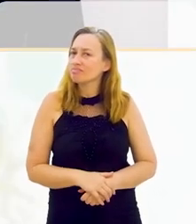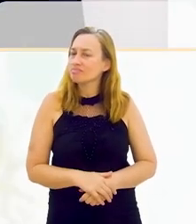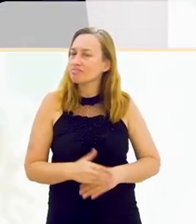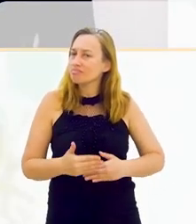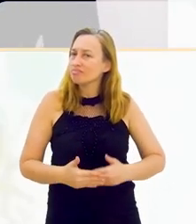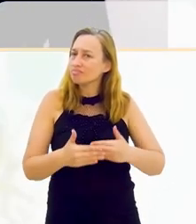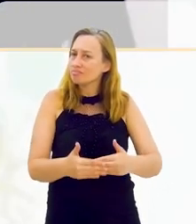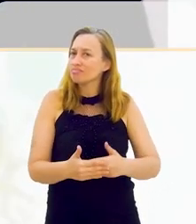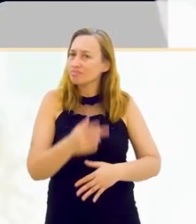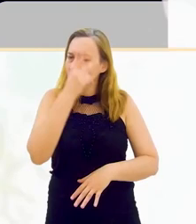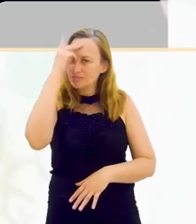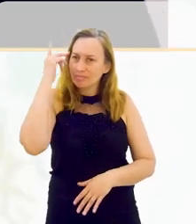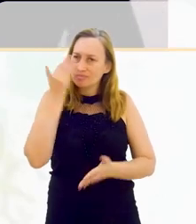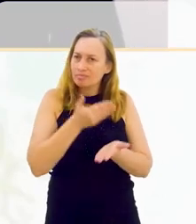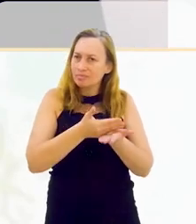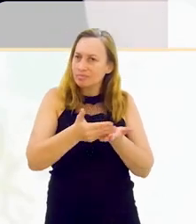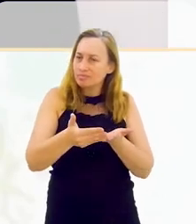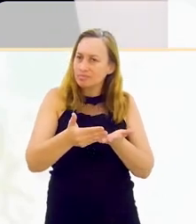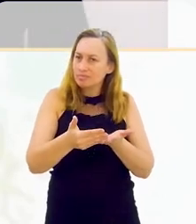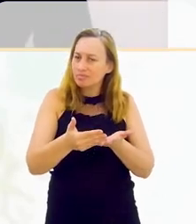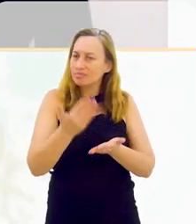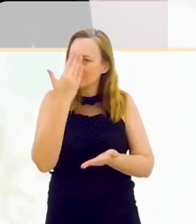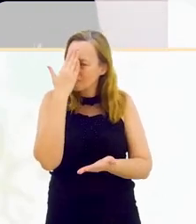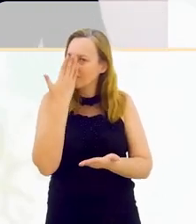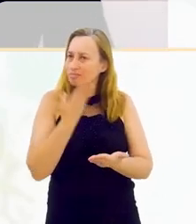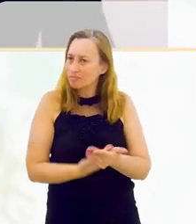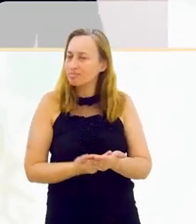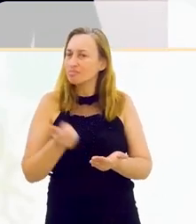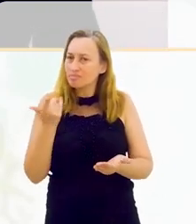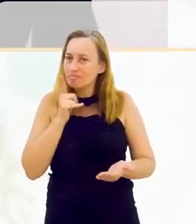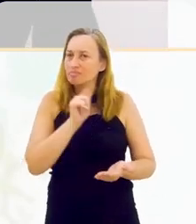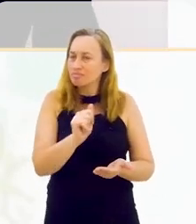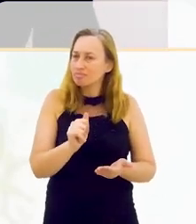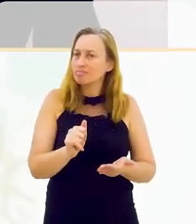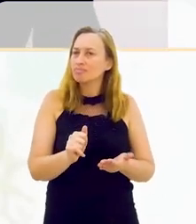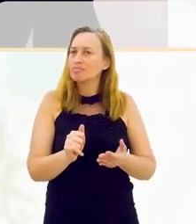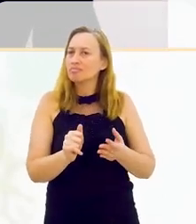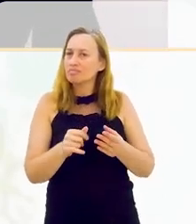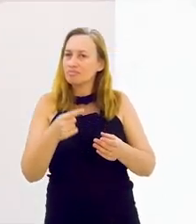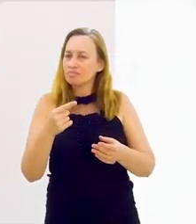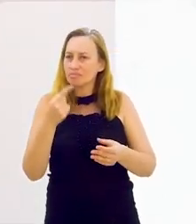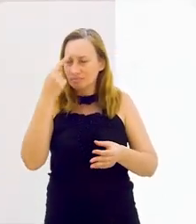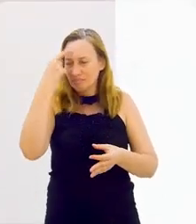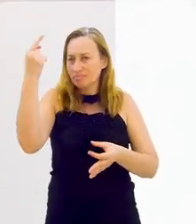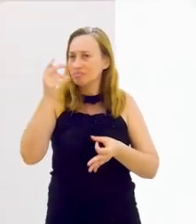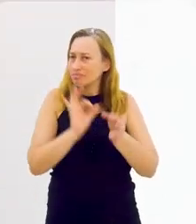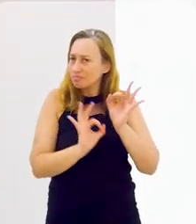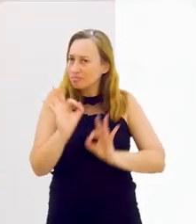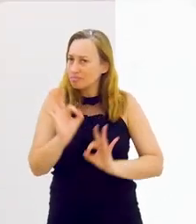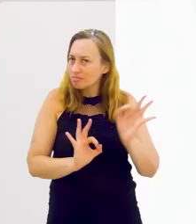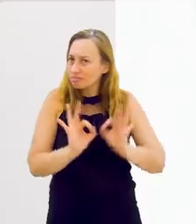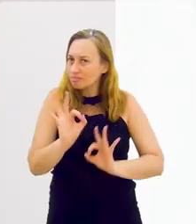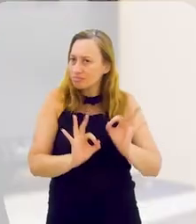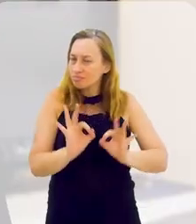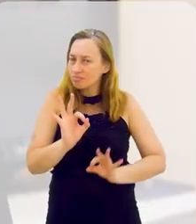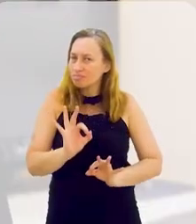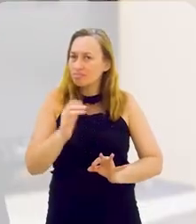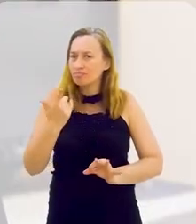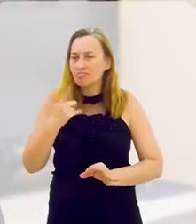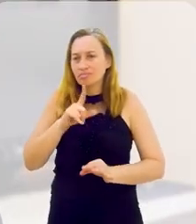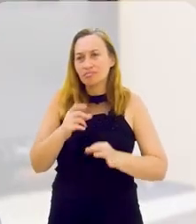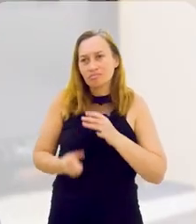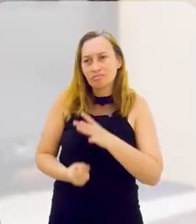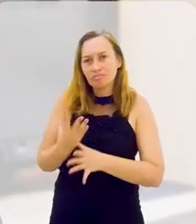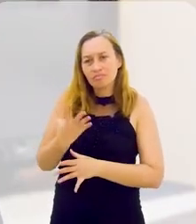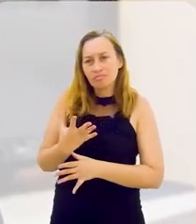assim, dá esse primeiro passo para a pessoa começar a ter autoconfiança de que ela consegue organizar as ideias, de que ela consegue